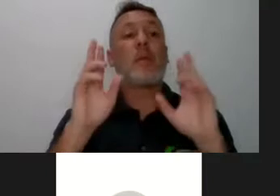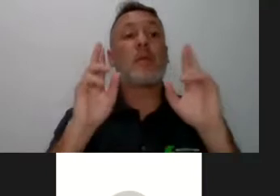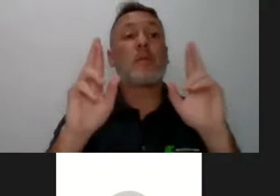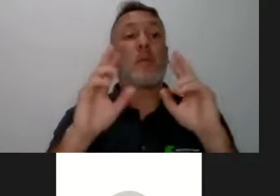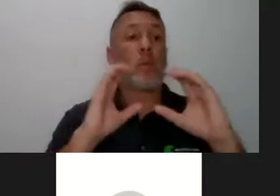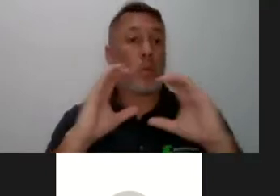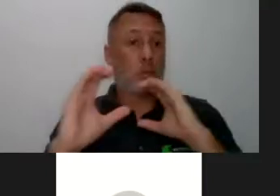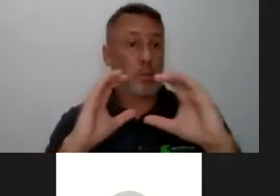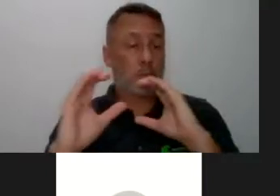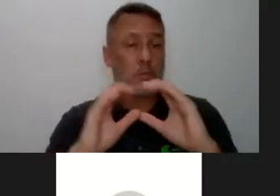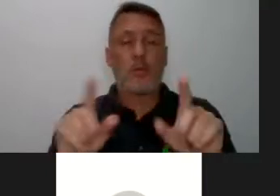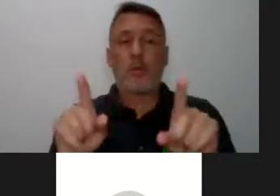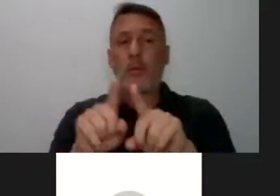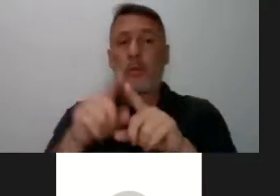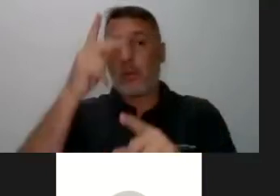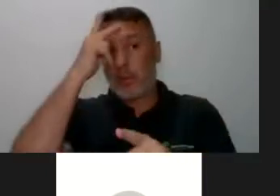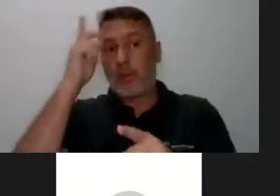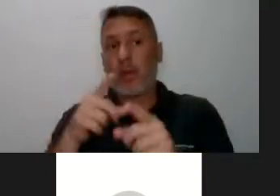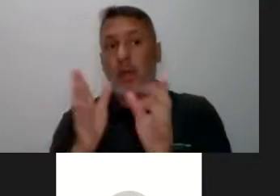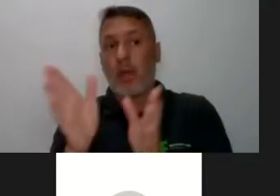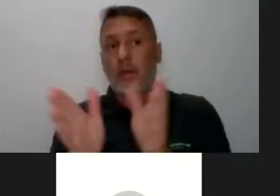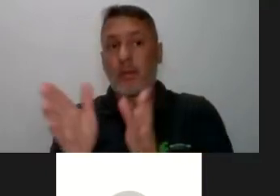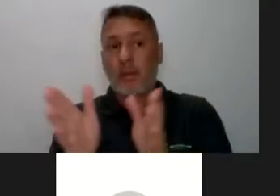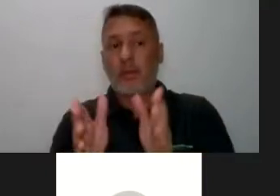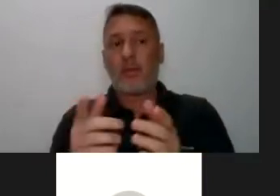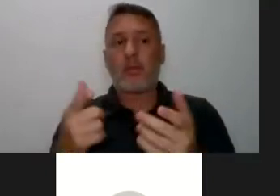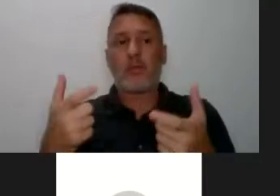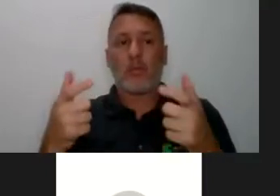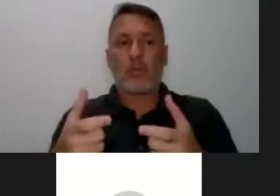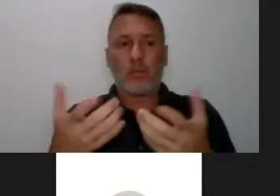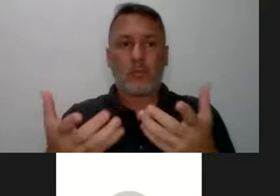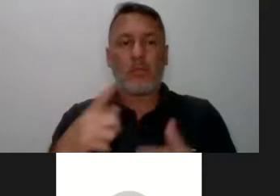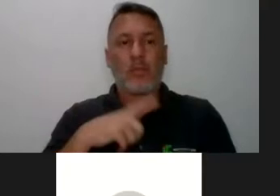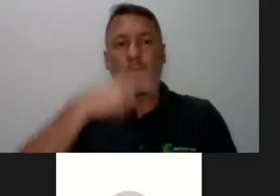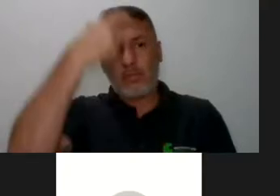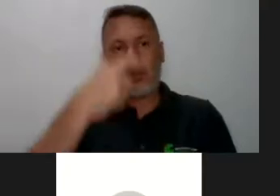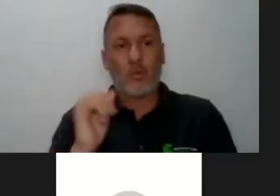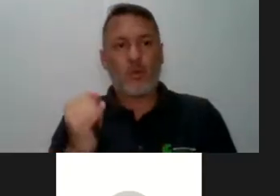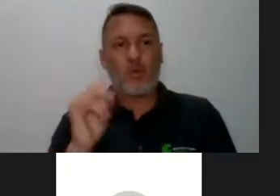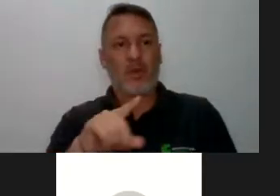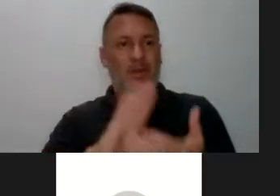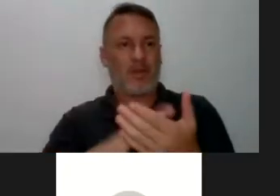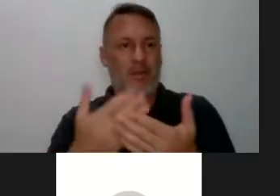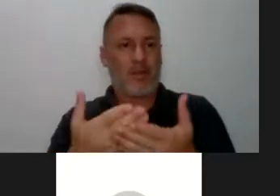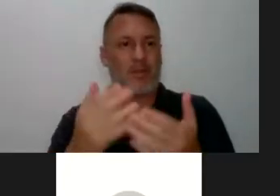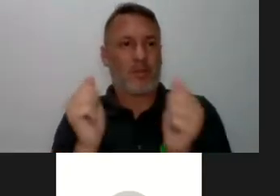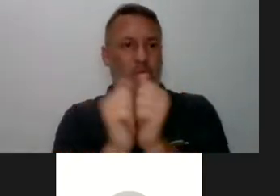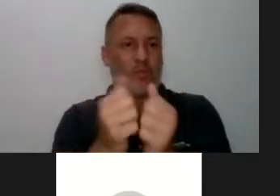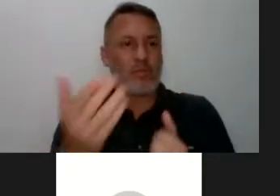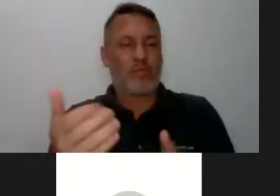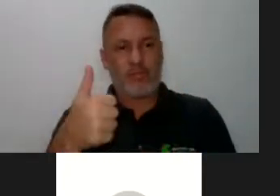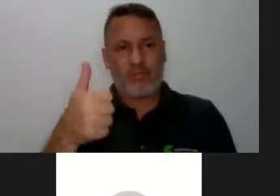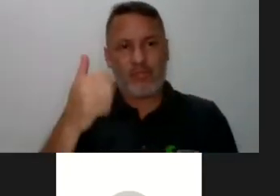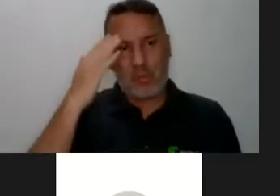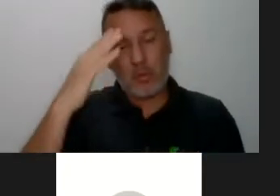pessoas que promoveram a acessibilidade desse evento, vou citar aí o Josué, que nesse momento faz a nossa tradução, muito obrigado a